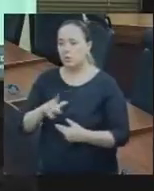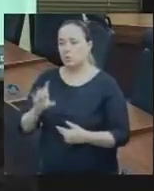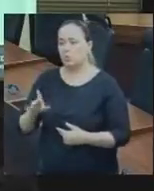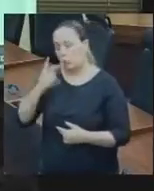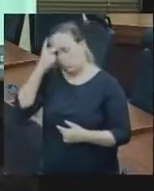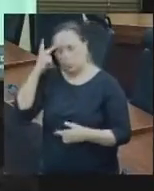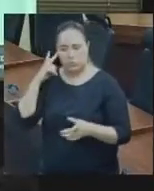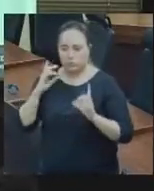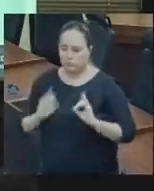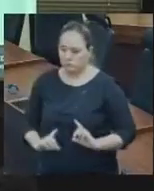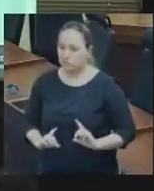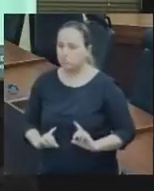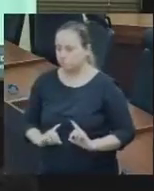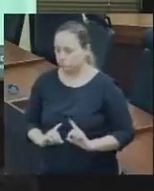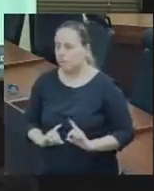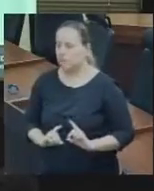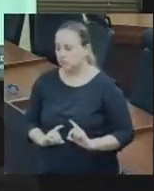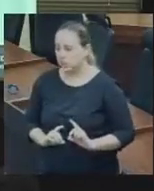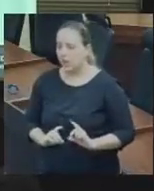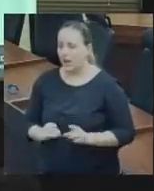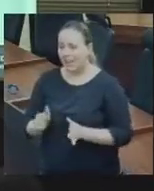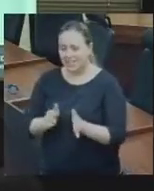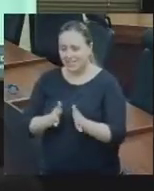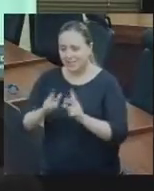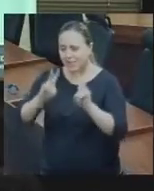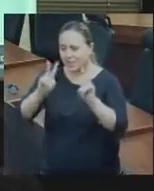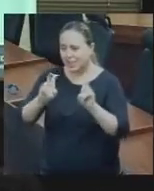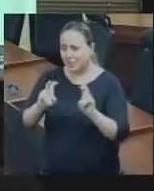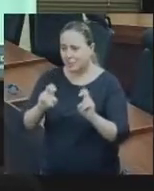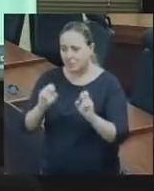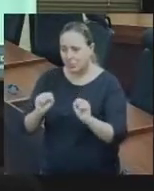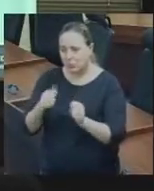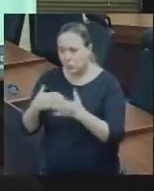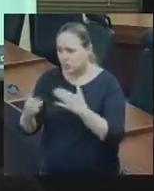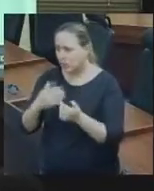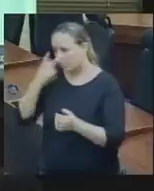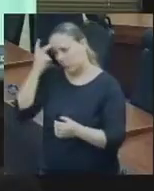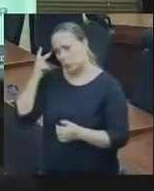com deficiência se aplica a qualquer pessoa